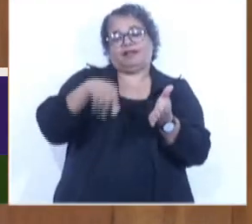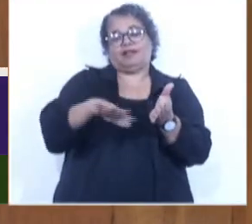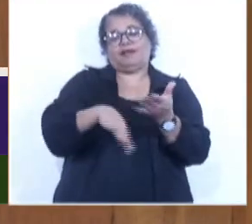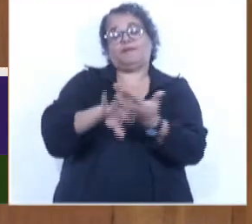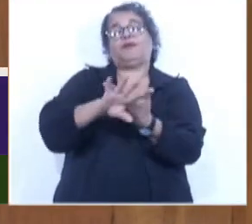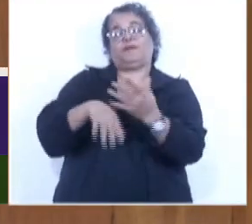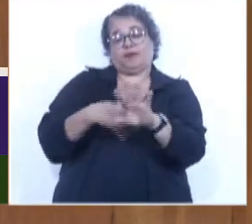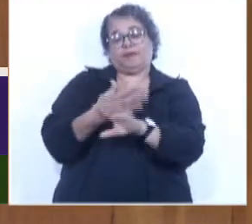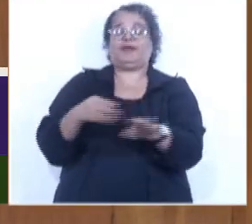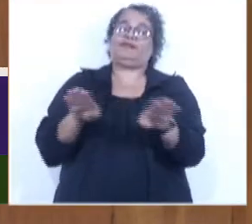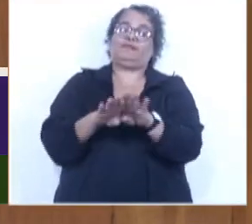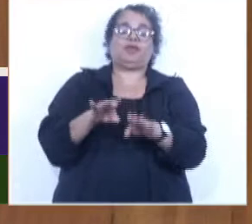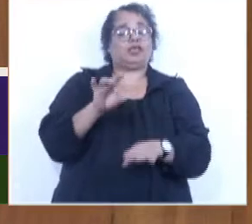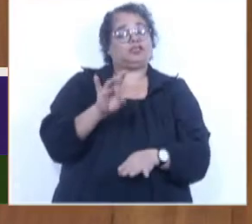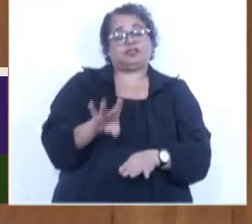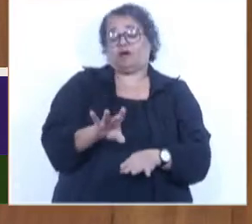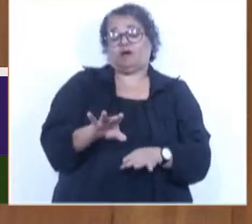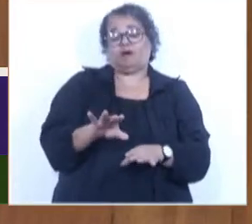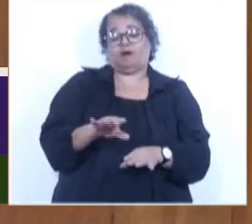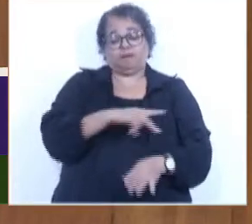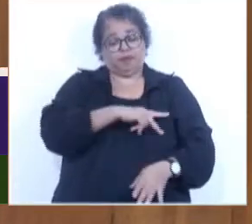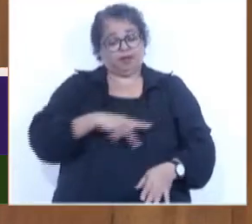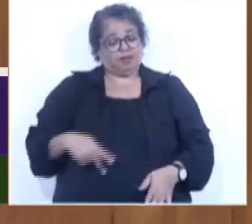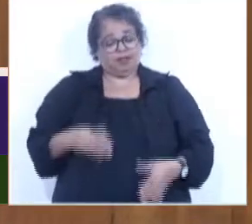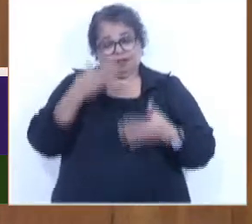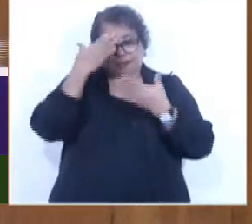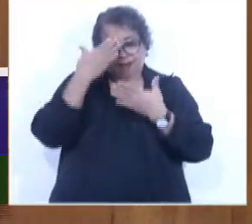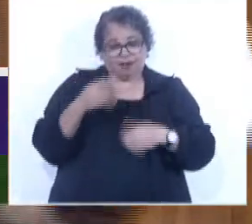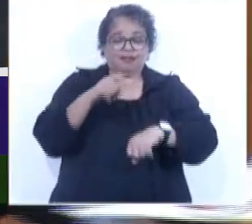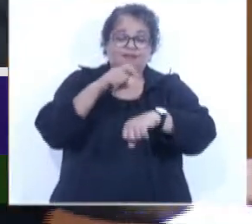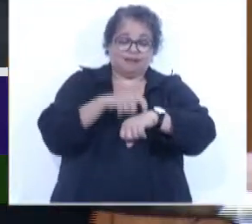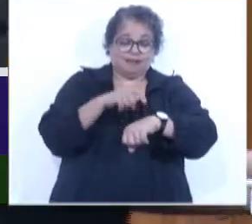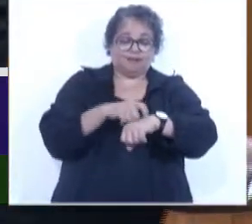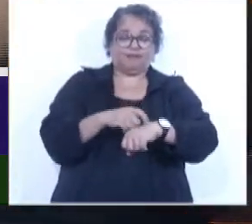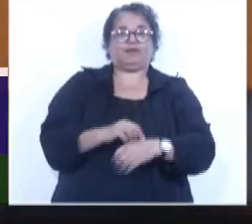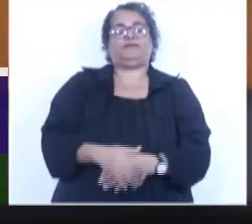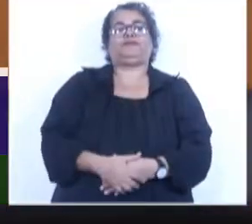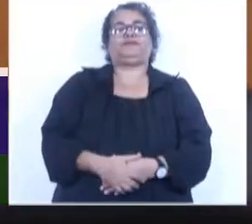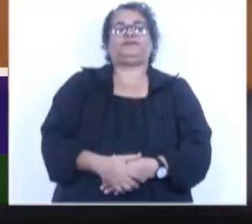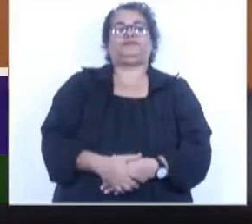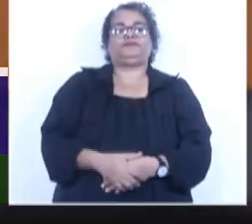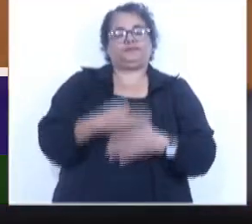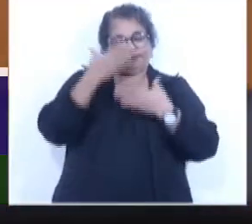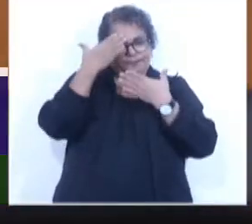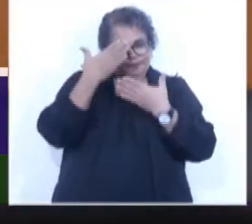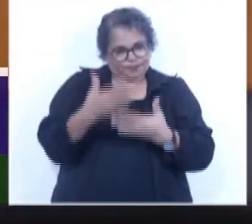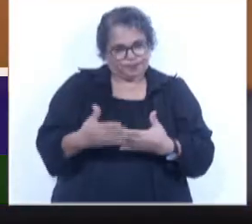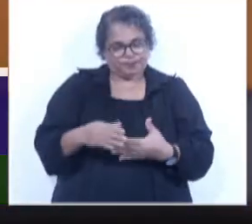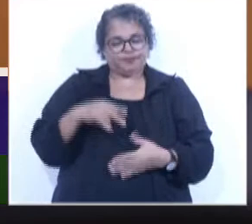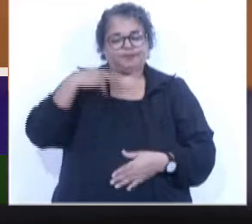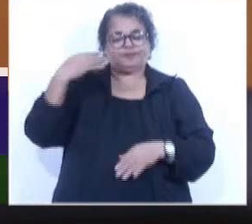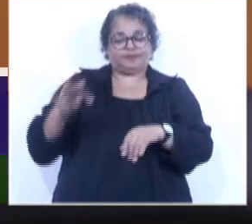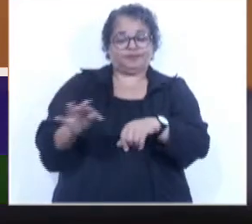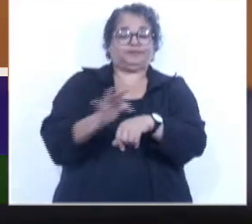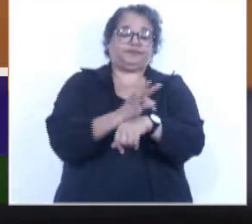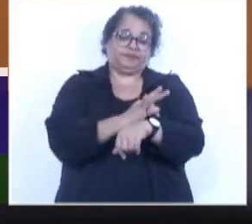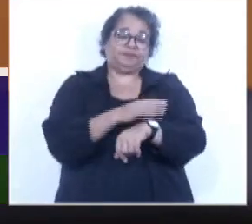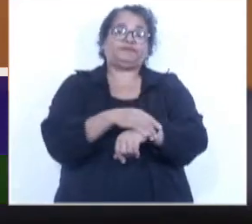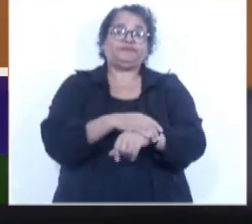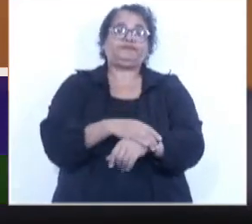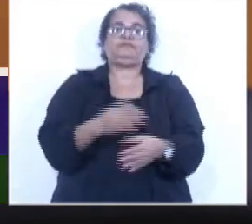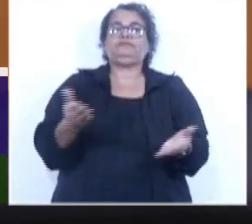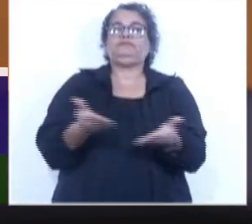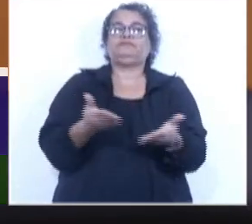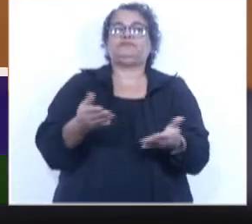por hoje é só Presidente Agradeço pela oportunidade Obrigado vereadora com a palavra